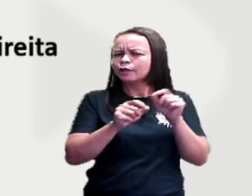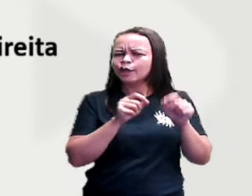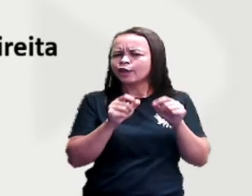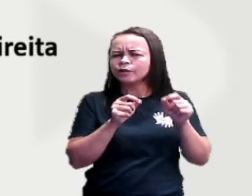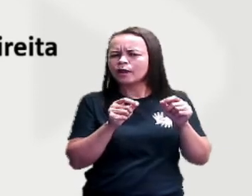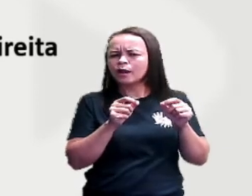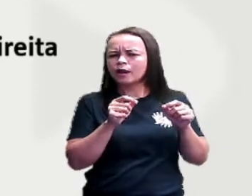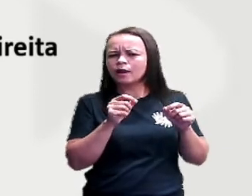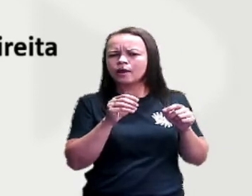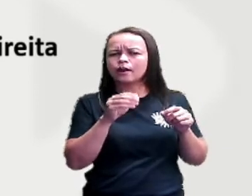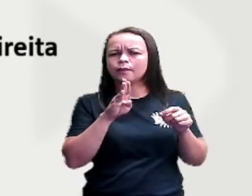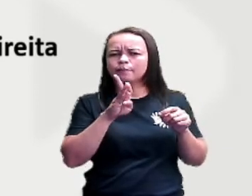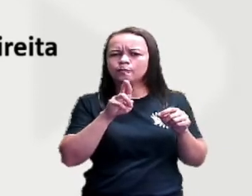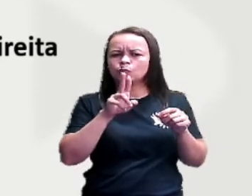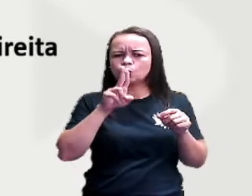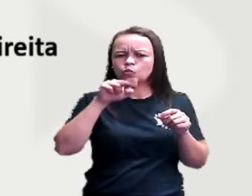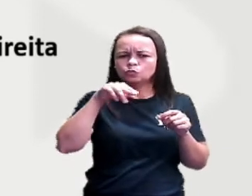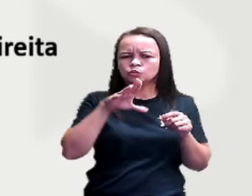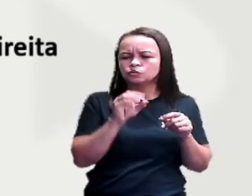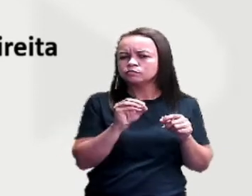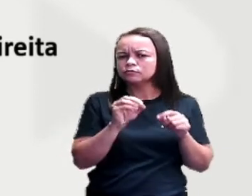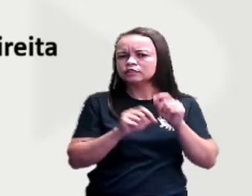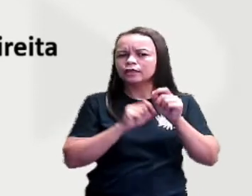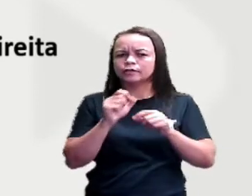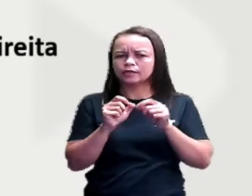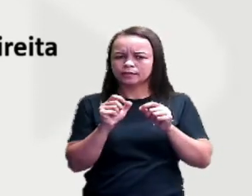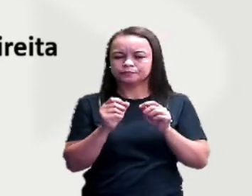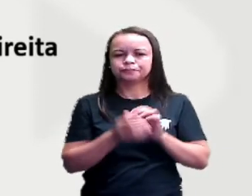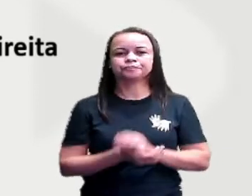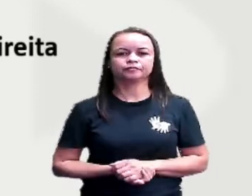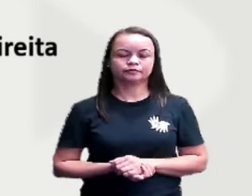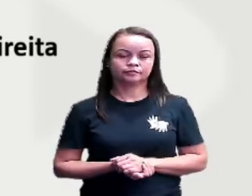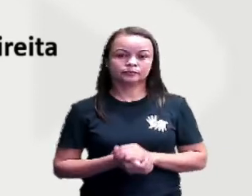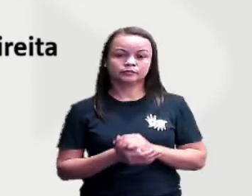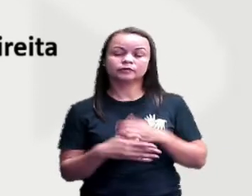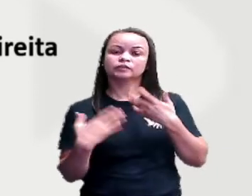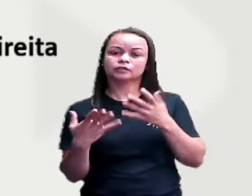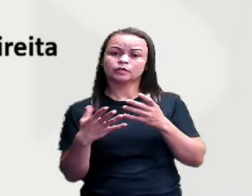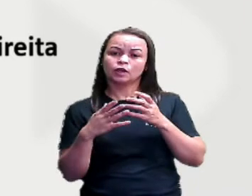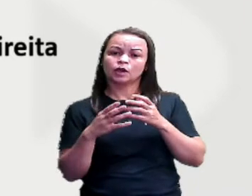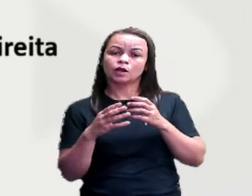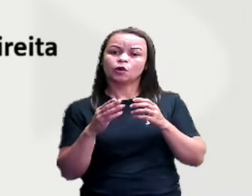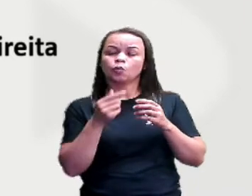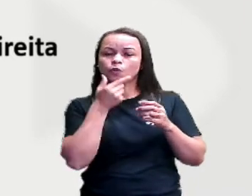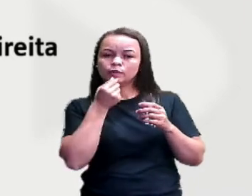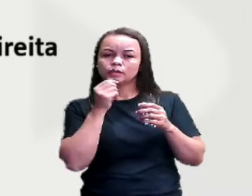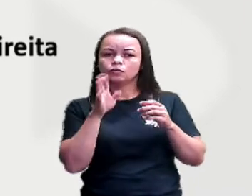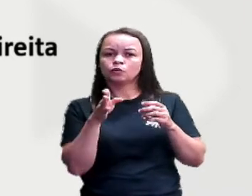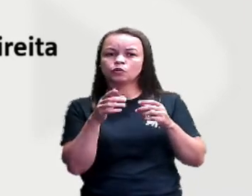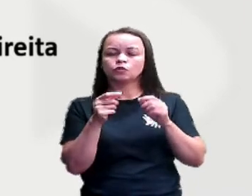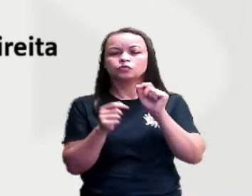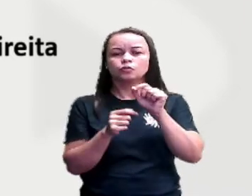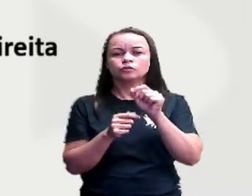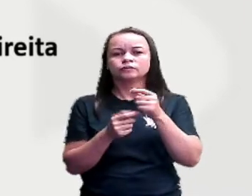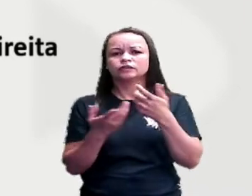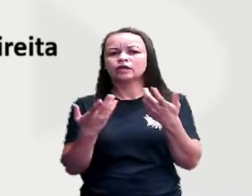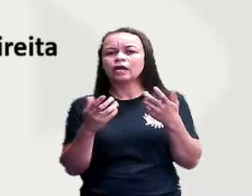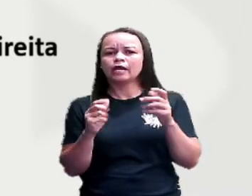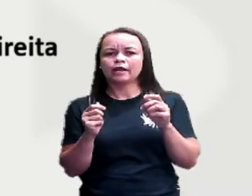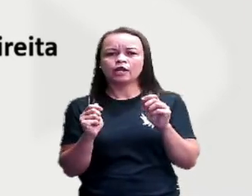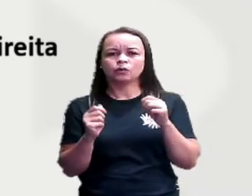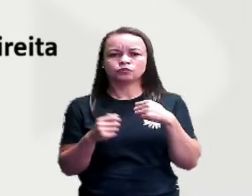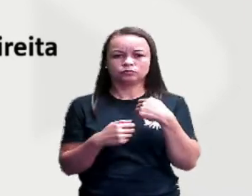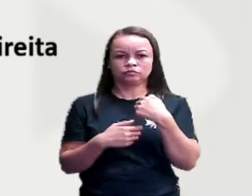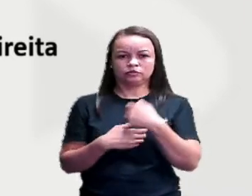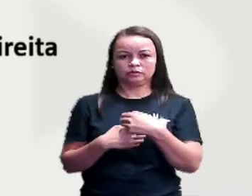Quem será? Olha aí, ó. Bruno só pode ser esse de óculos, esse de pastinha